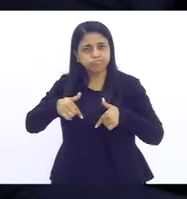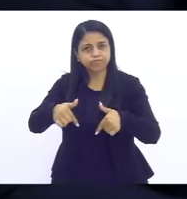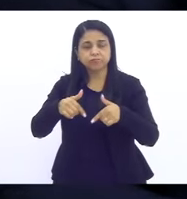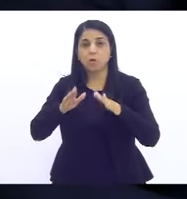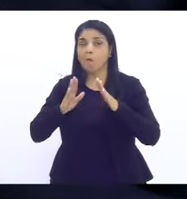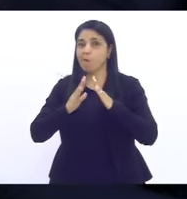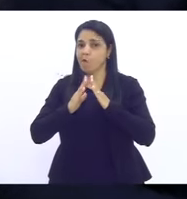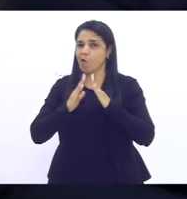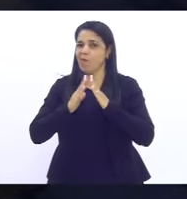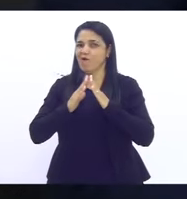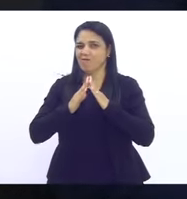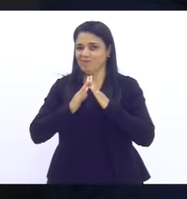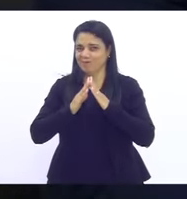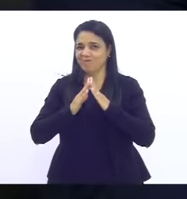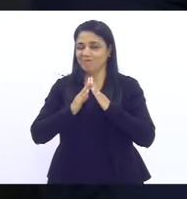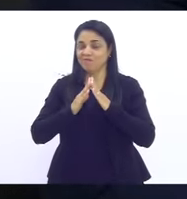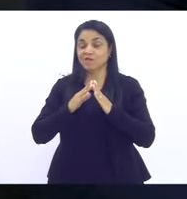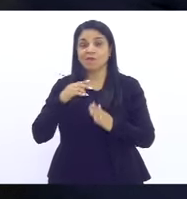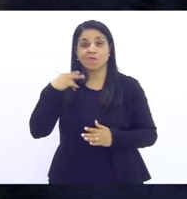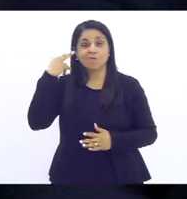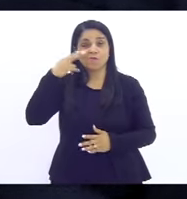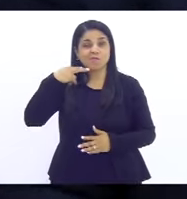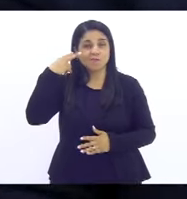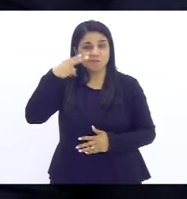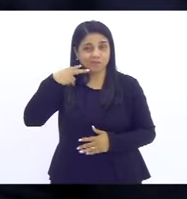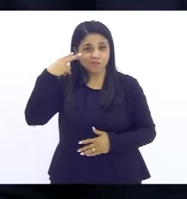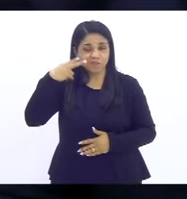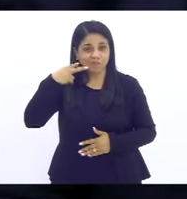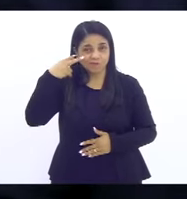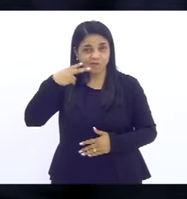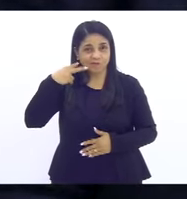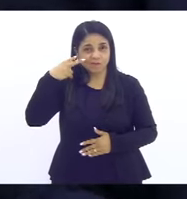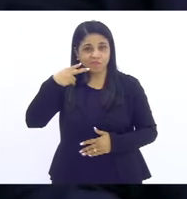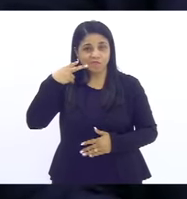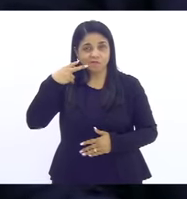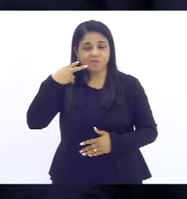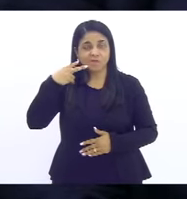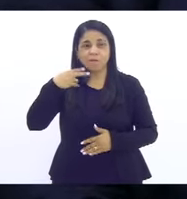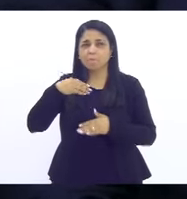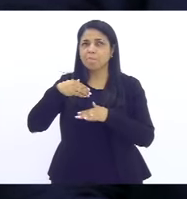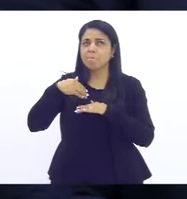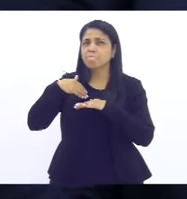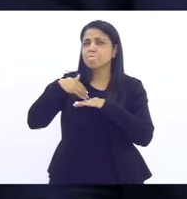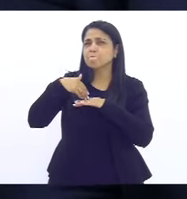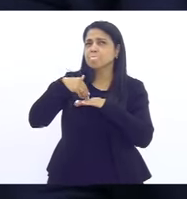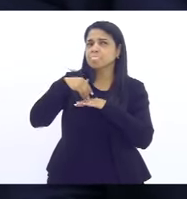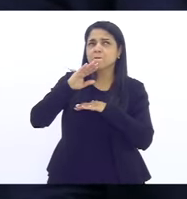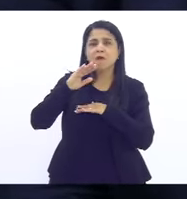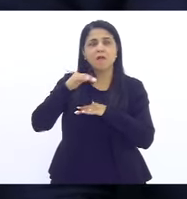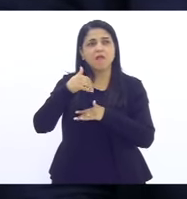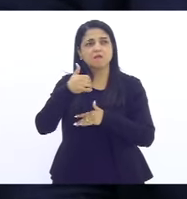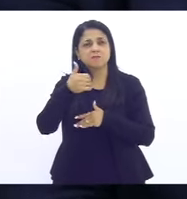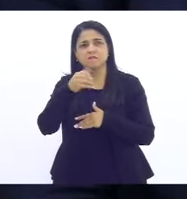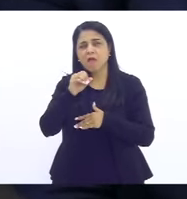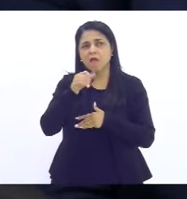eu moro. Eu fui vereador, nós realizamos, foram mais de 10, 15, 20 audiências